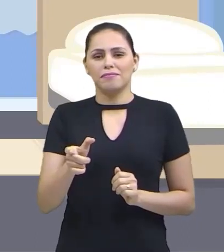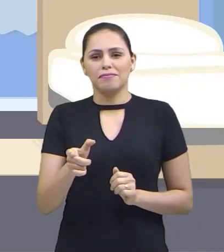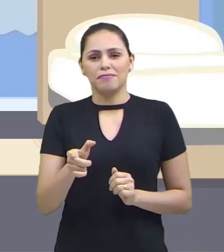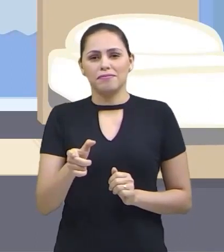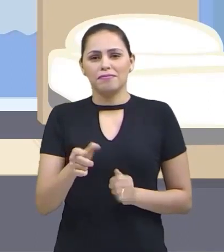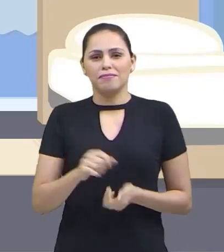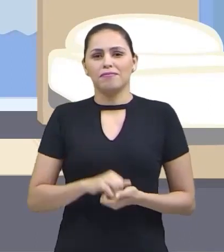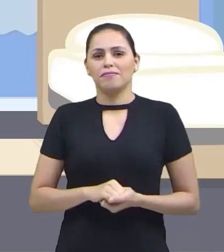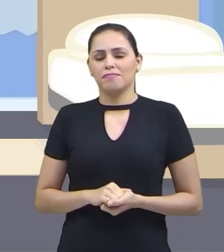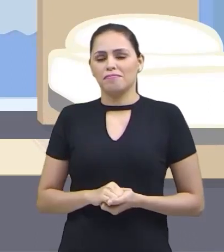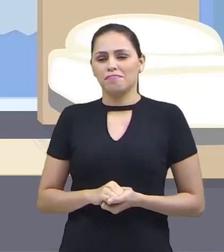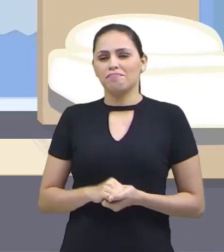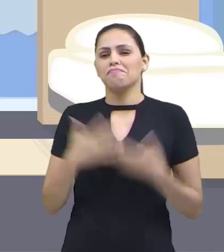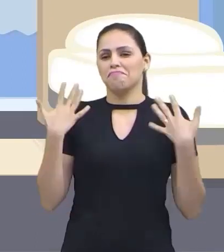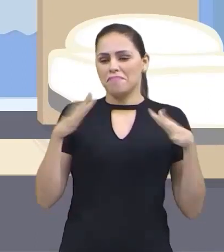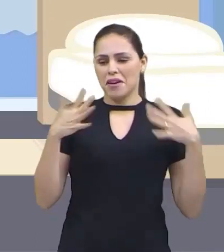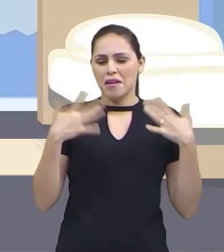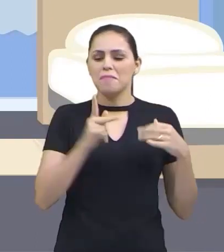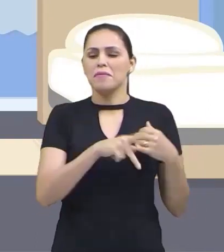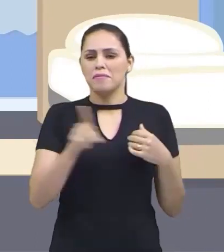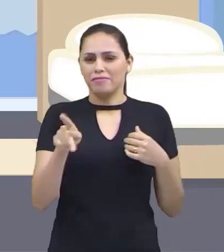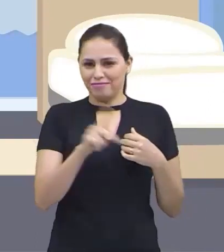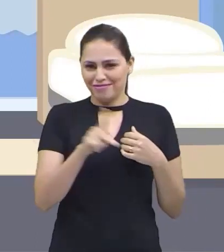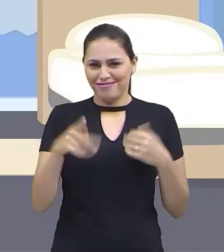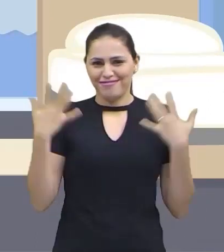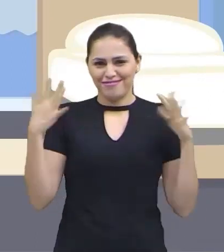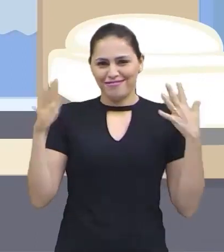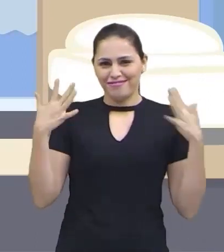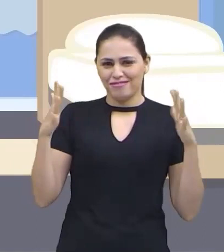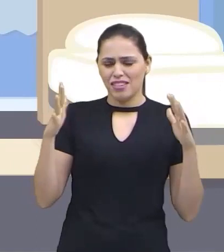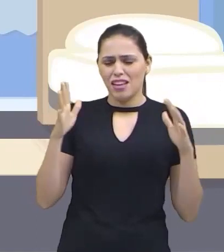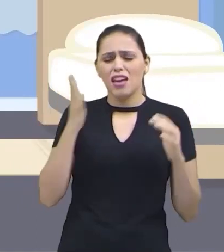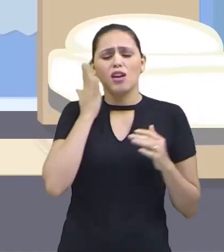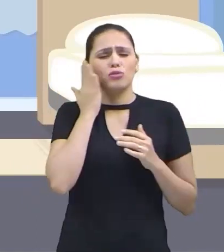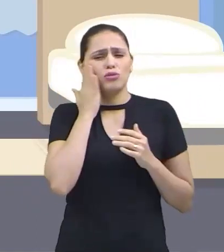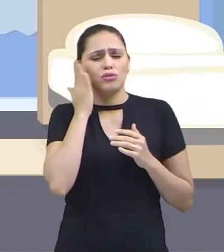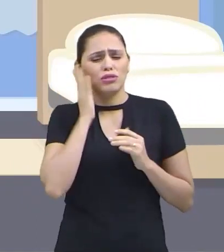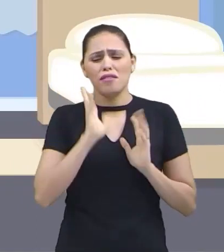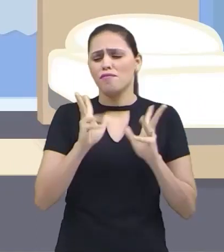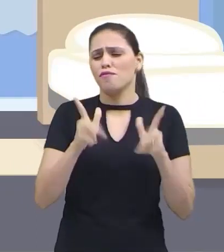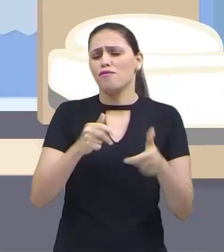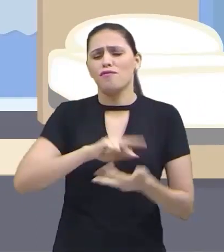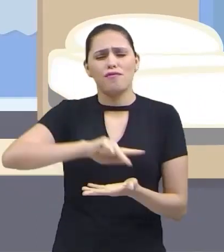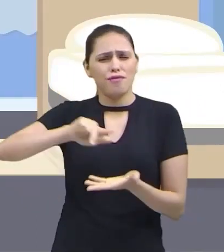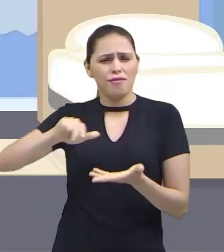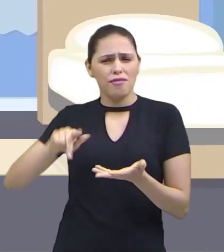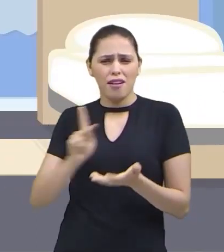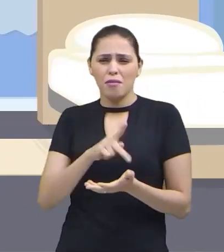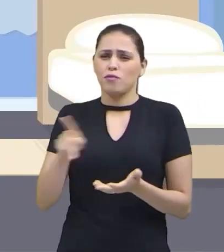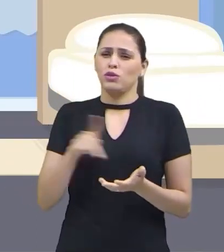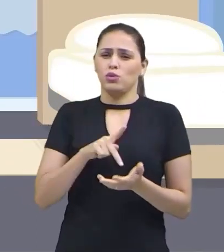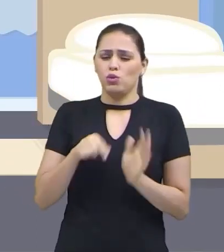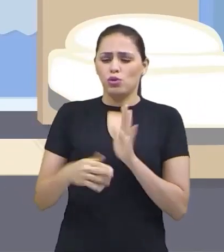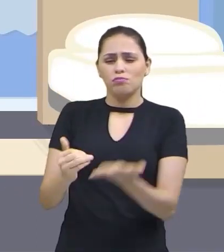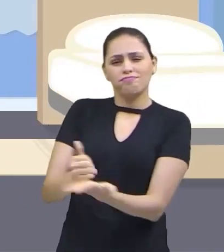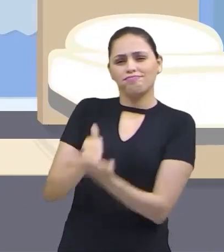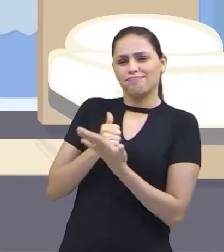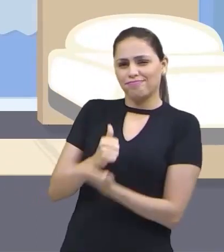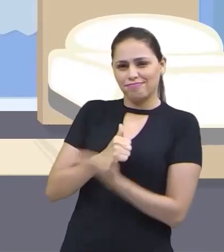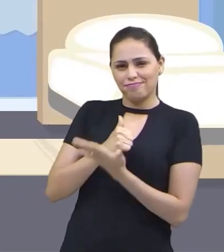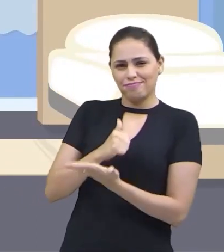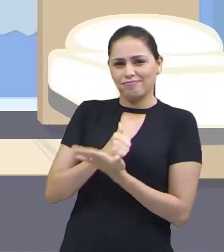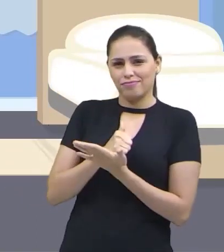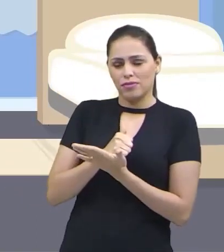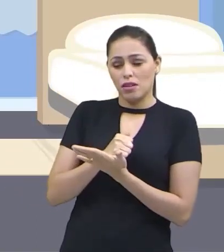Legal! Aí, professores, estão de parabéns, professores, hein? Tem muitos professores assistindo a gente que estão ajudando a gente nessa nossa grande aventura. Professoras, vamos